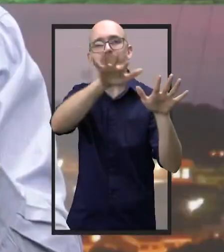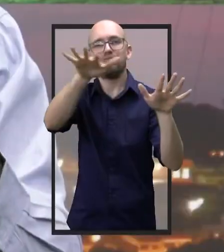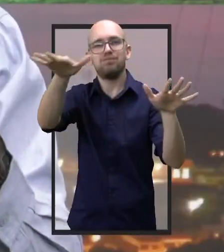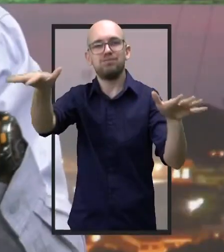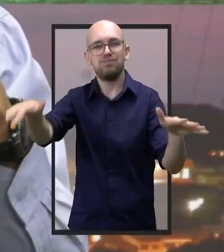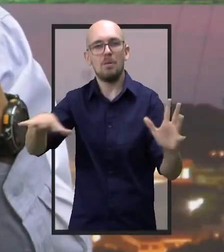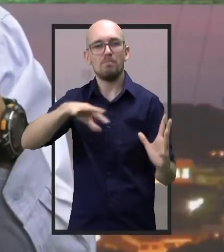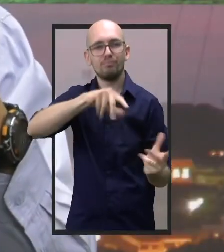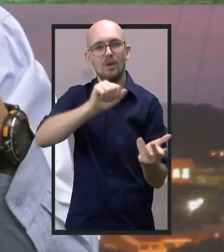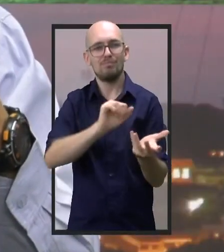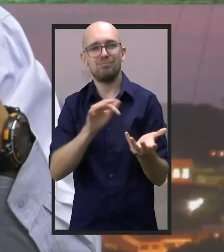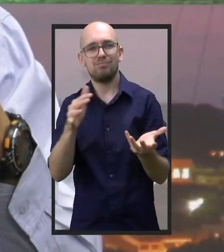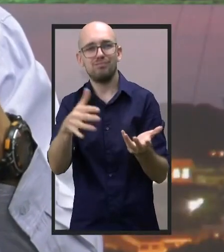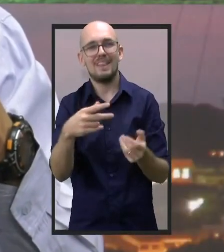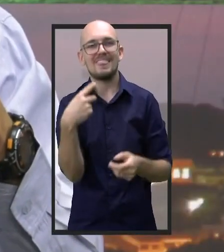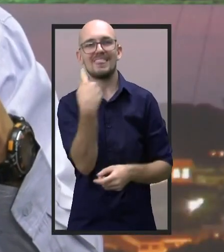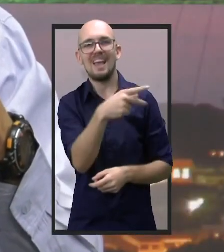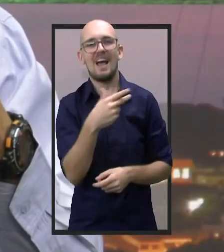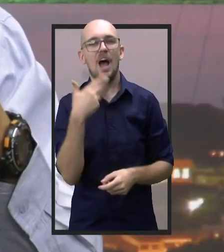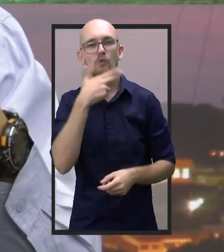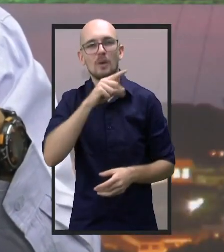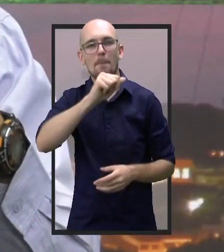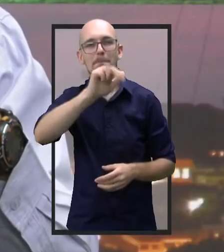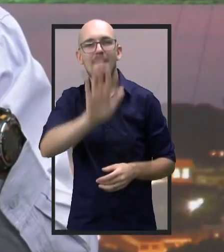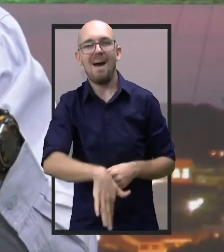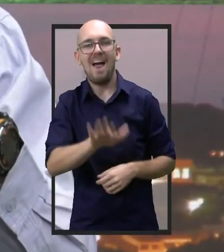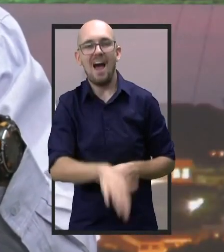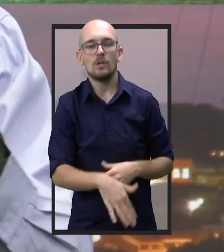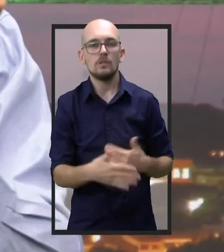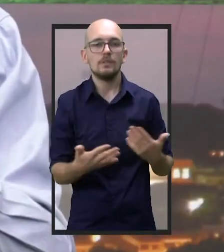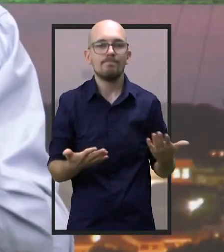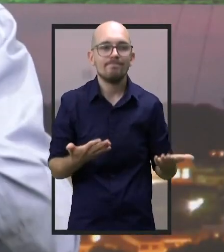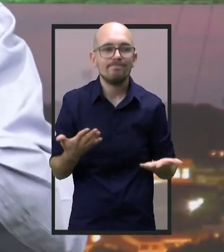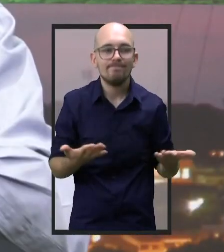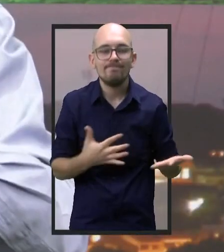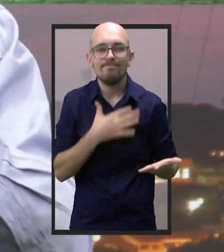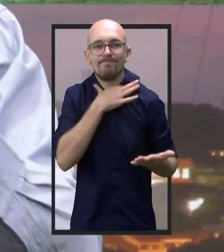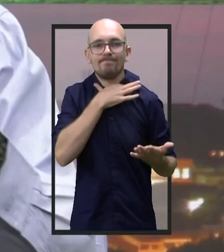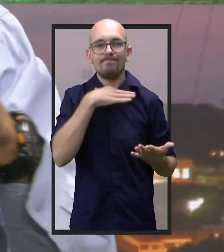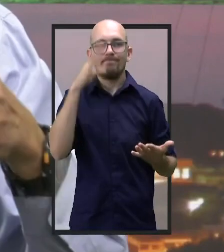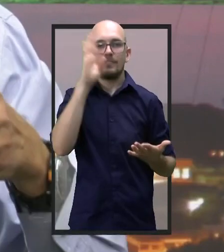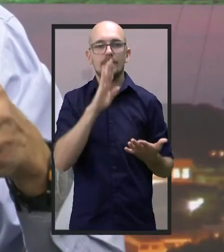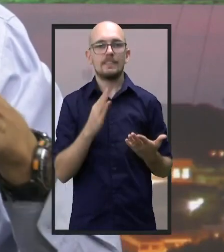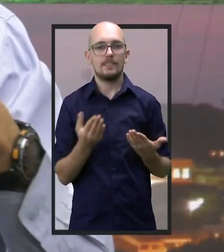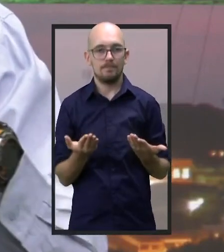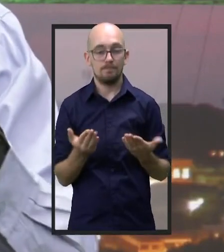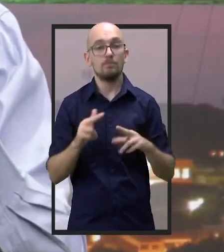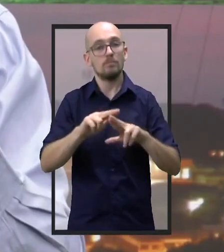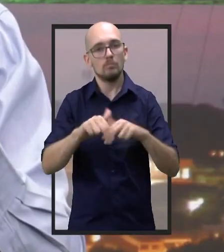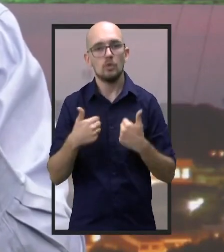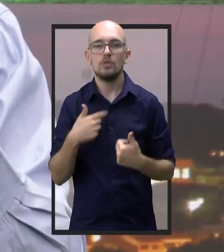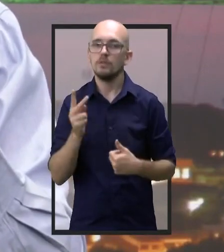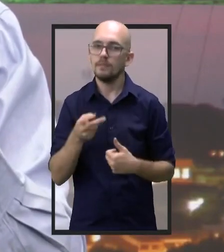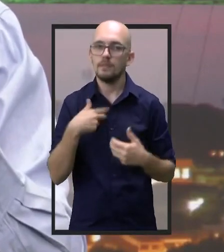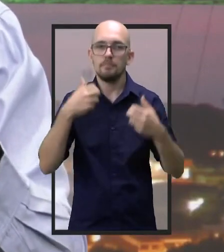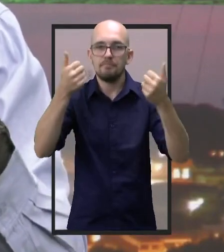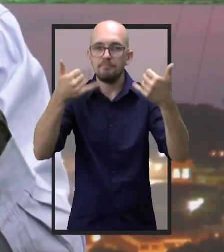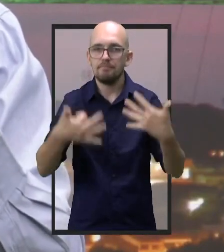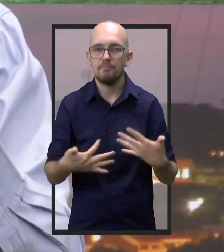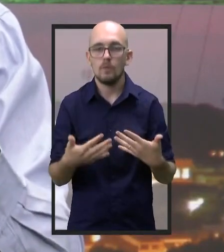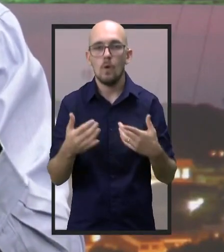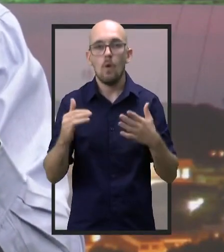isso eu falo que a solução, ou melhor, um dos caminhos que mais alavanca para solucionar o mercado que nós estamos